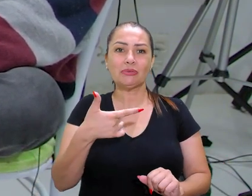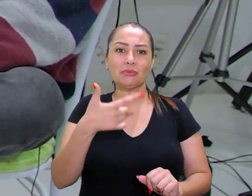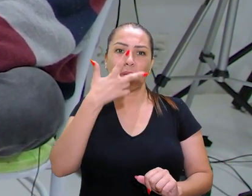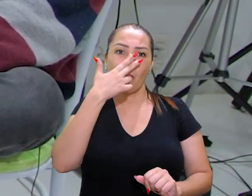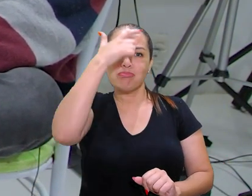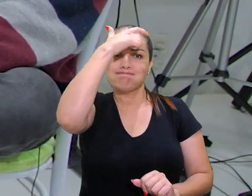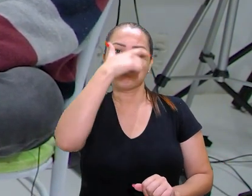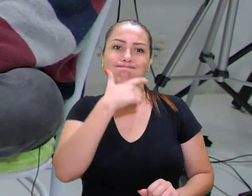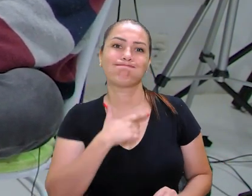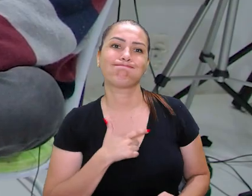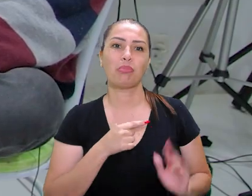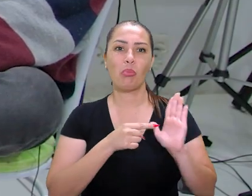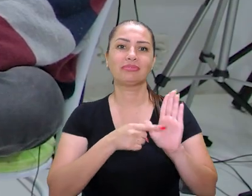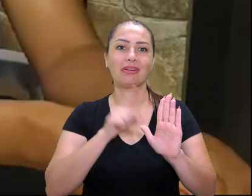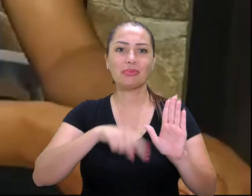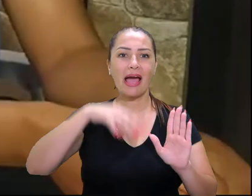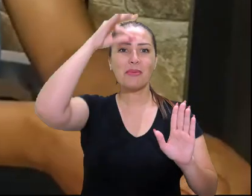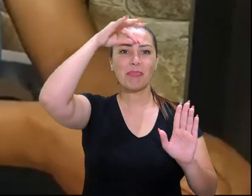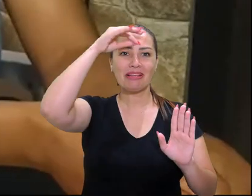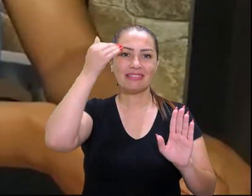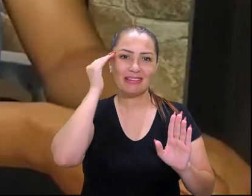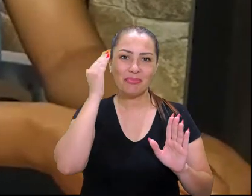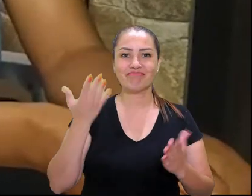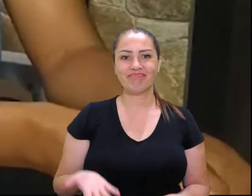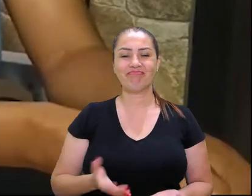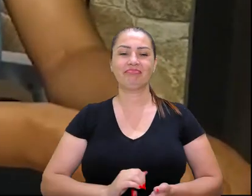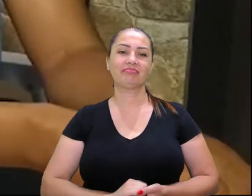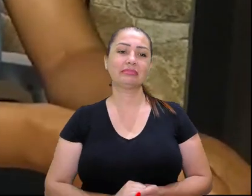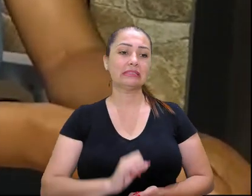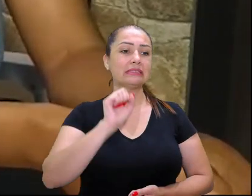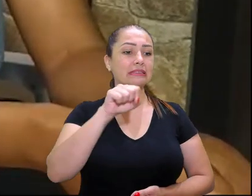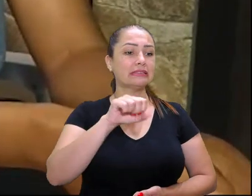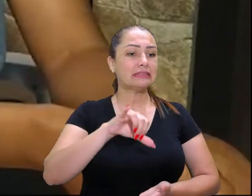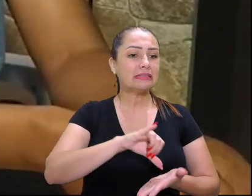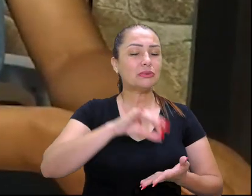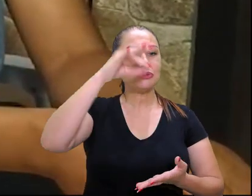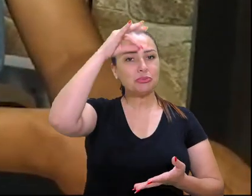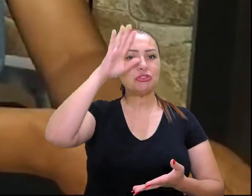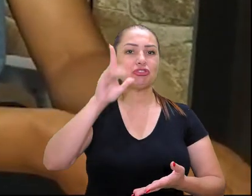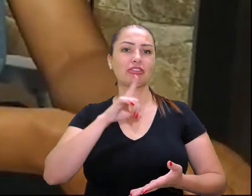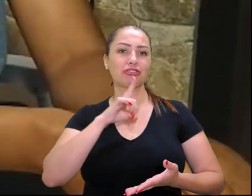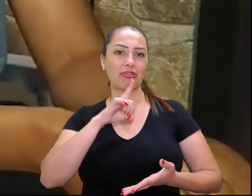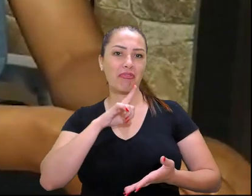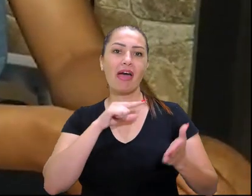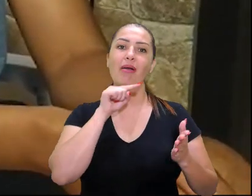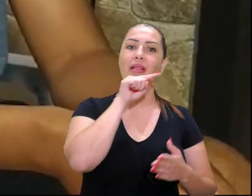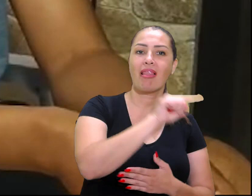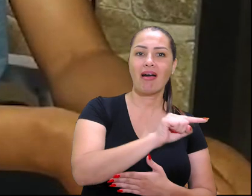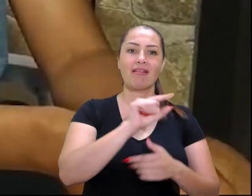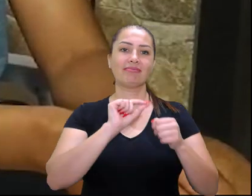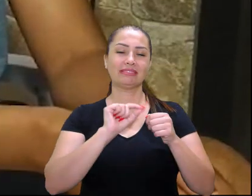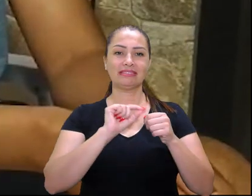estava trazendo alguma coisa desse tipo. Uhum. Eles foram no Centro Espírita João de Anjos, né, que vocês estiveram lá, fazendo teatro, né,